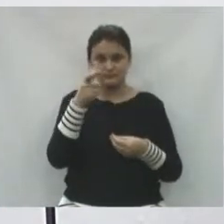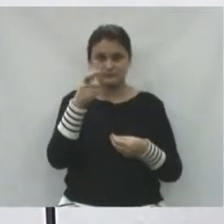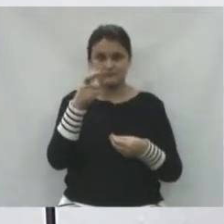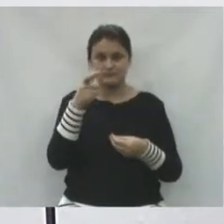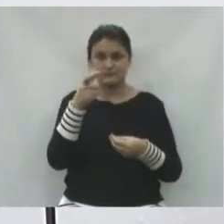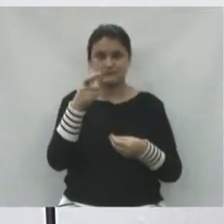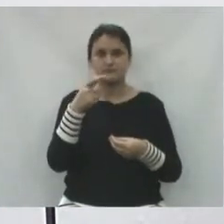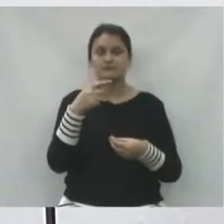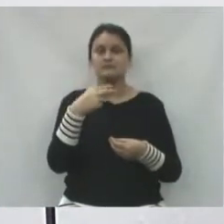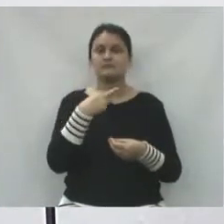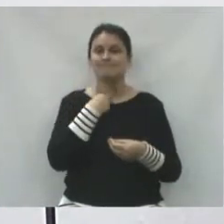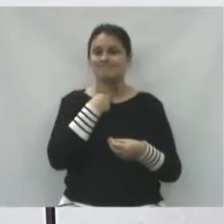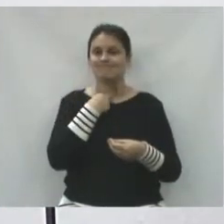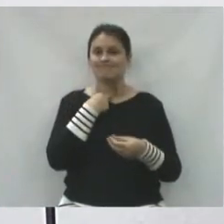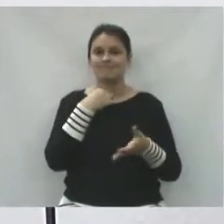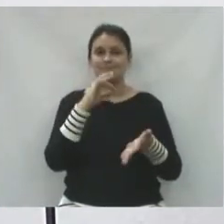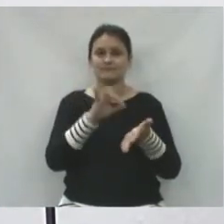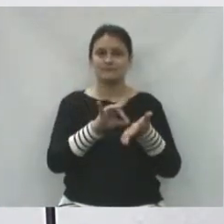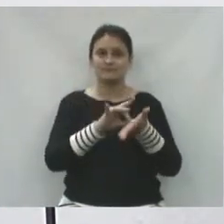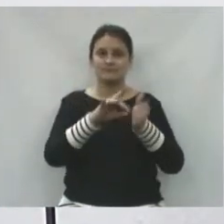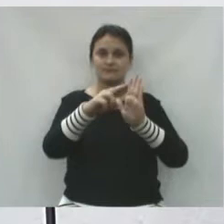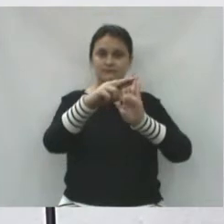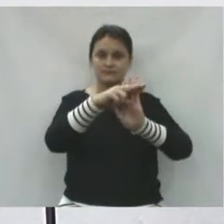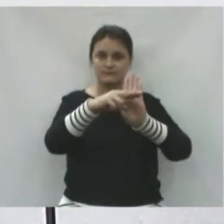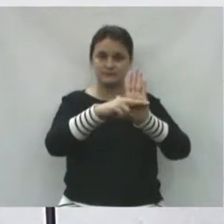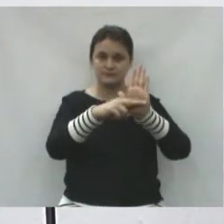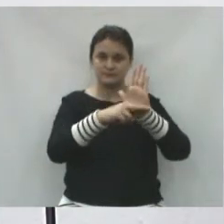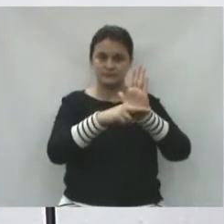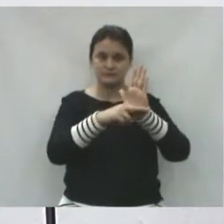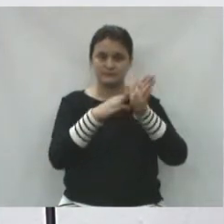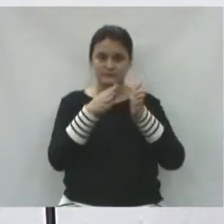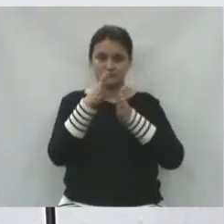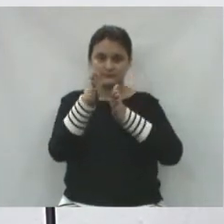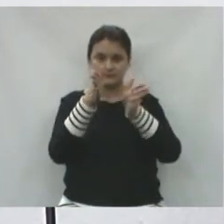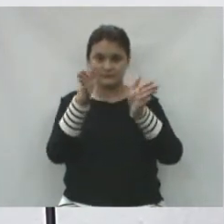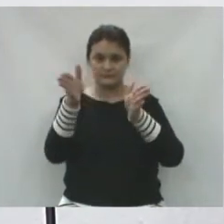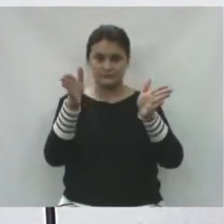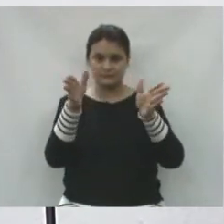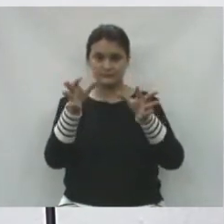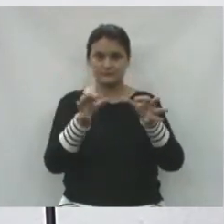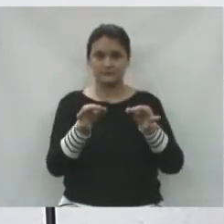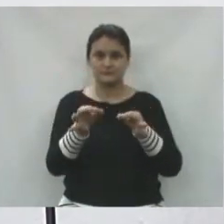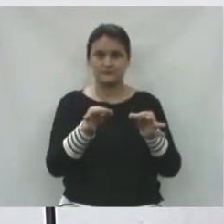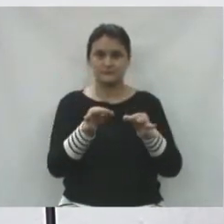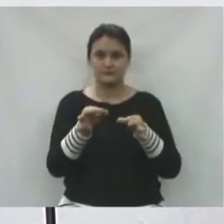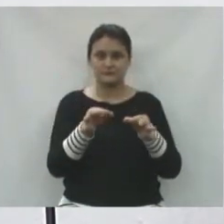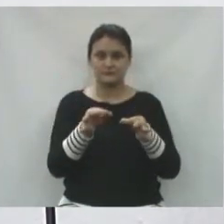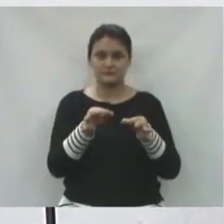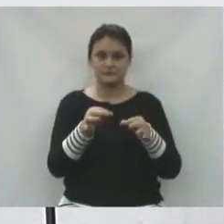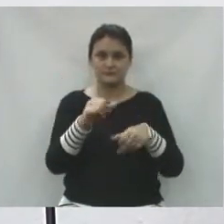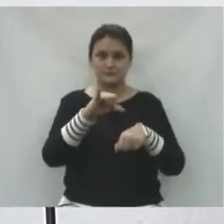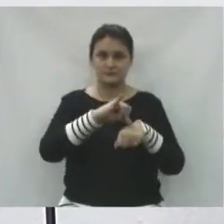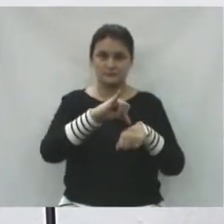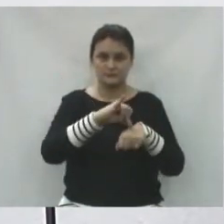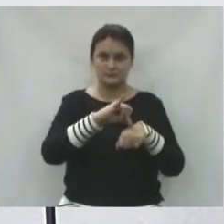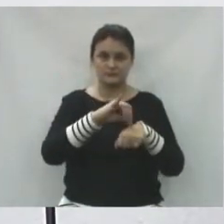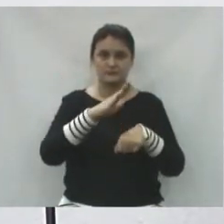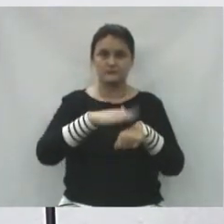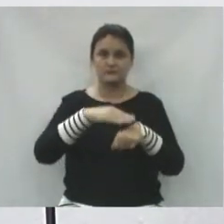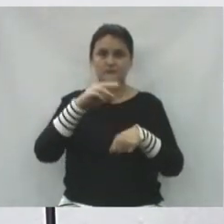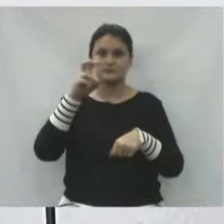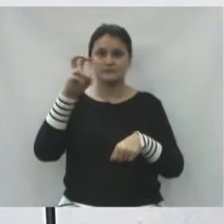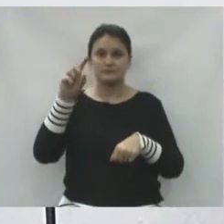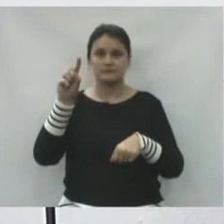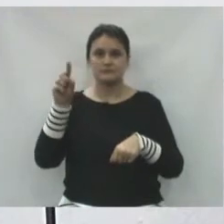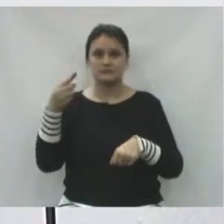interessante. Não deve ser aplicada a mesma regra de destinação orçamentária central em mais